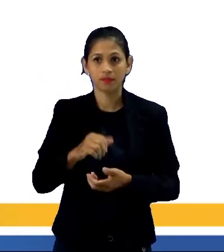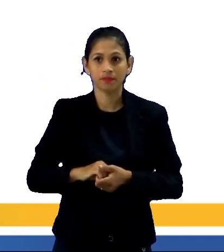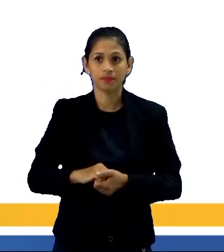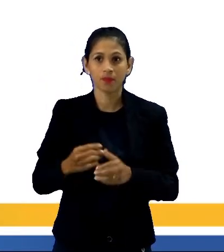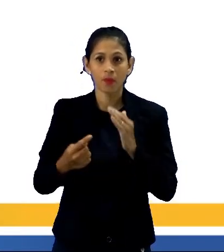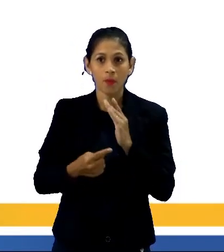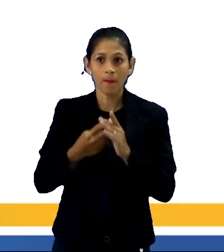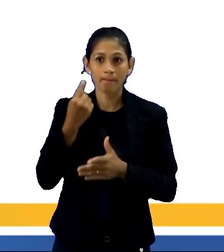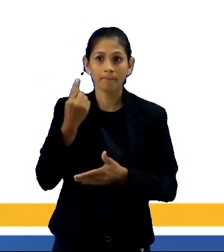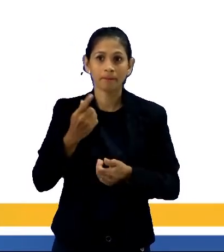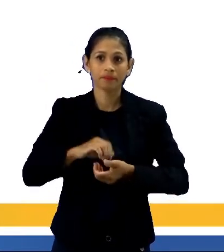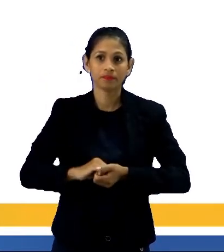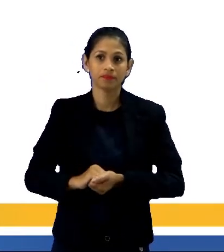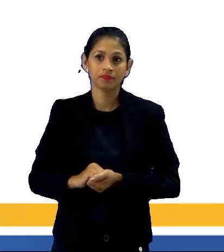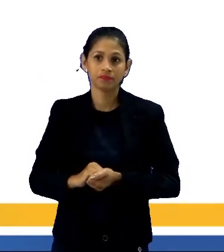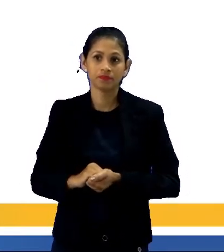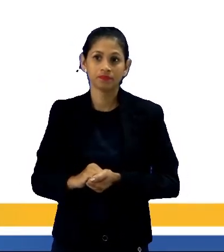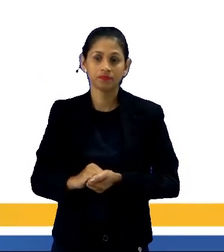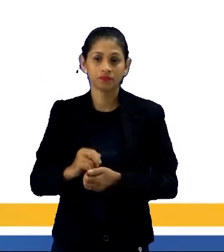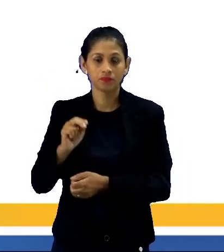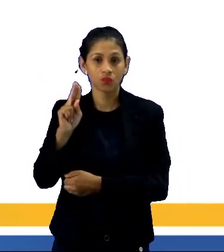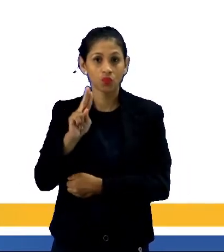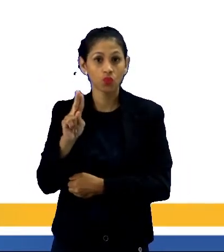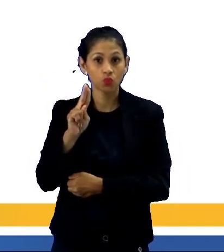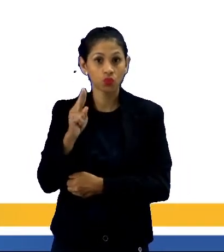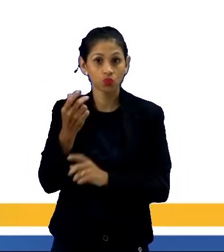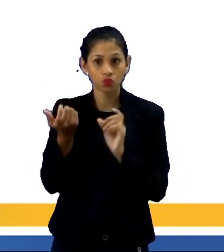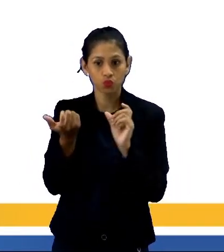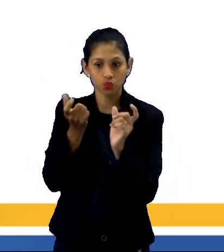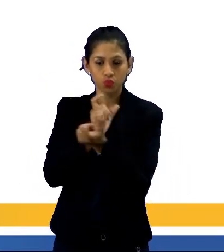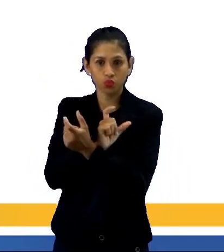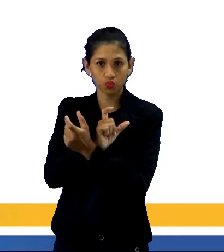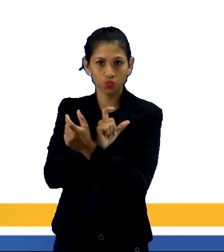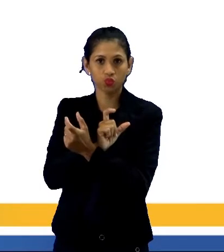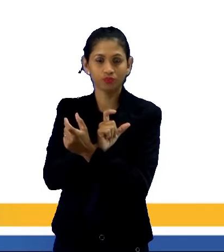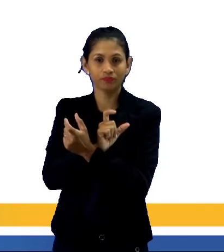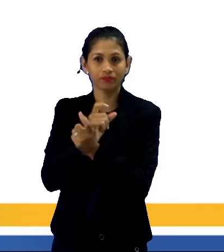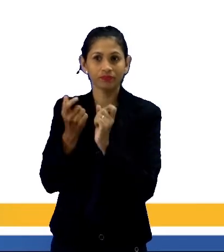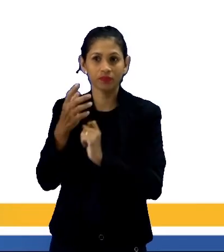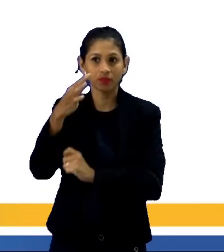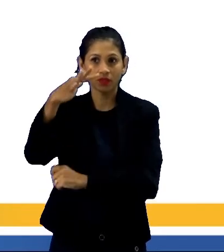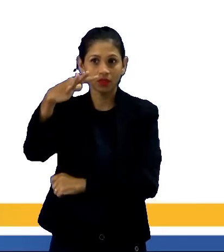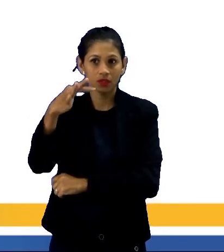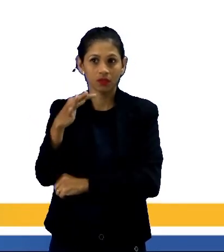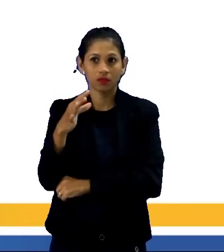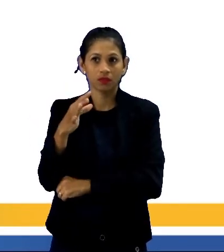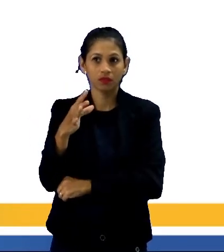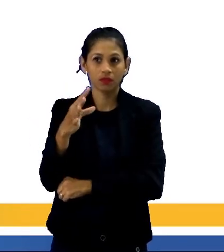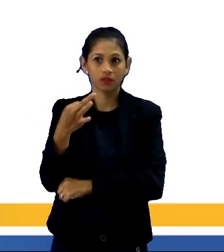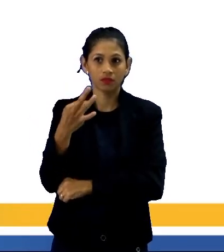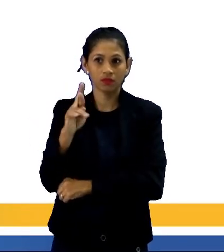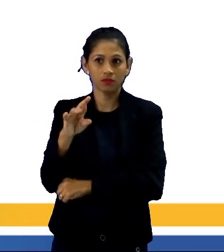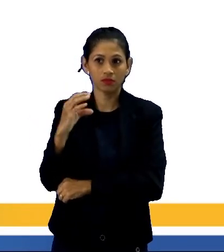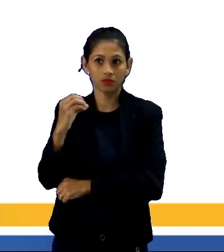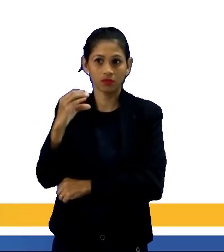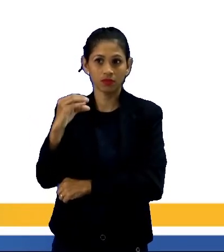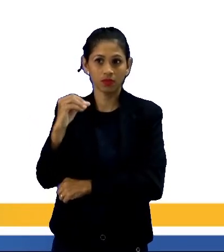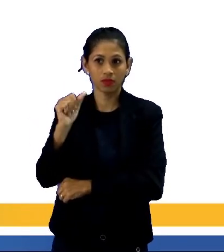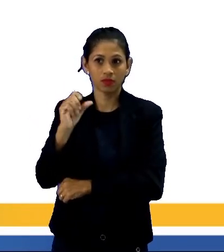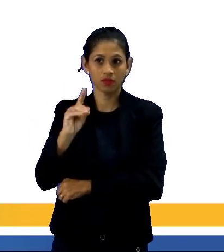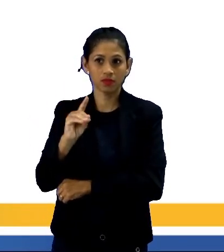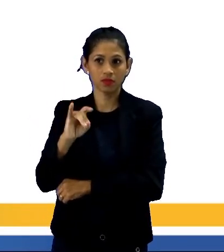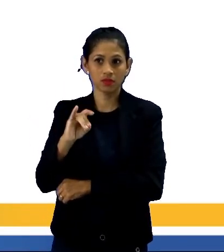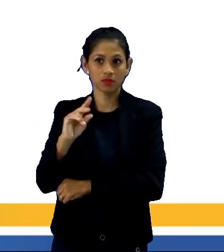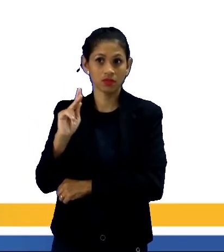está aparecendo para vocês, uso dos trocadilhos. Gente, trocadilho é algo muito comum nos textos